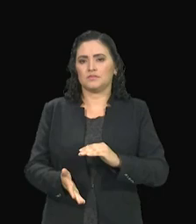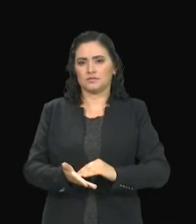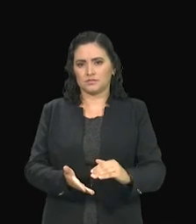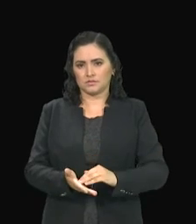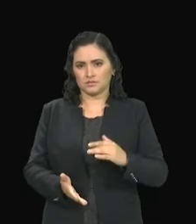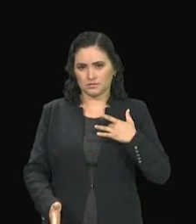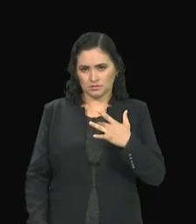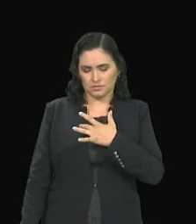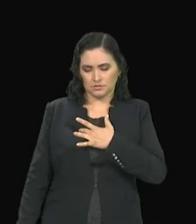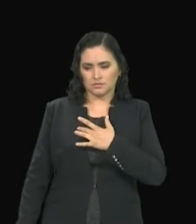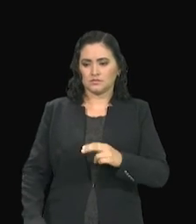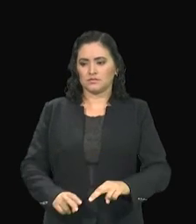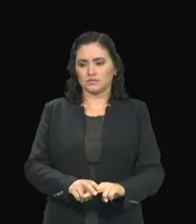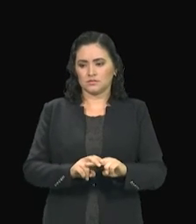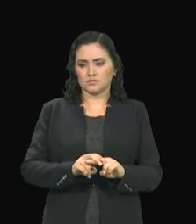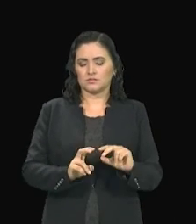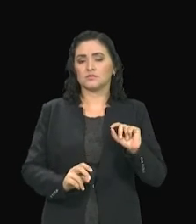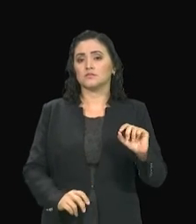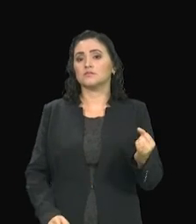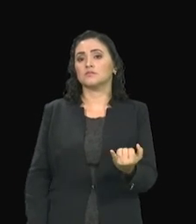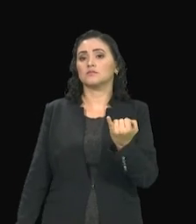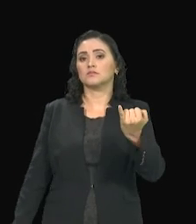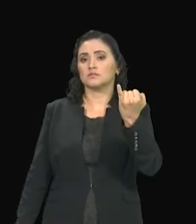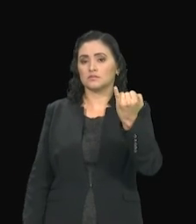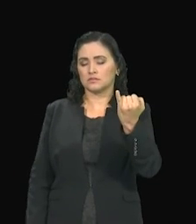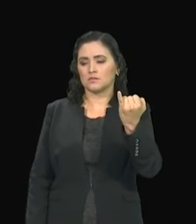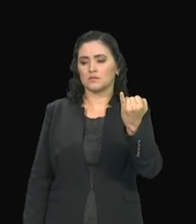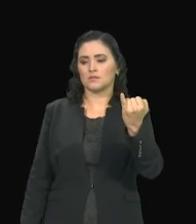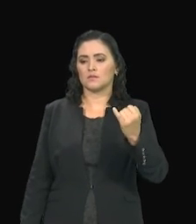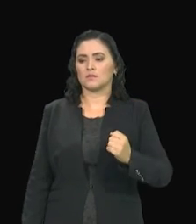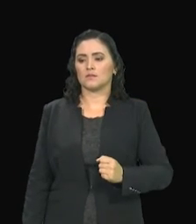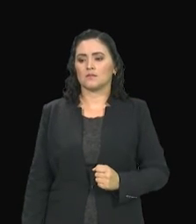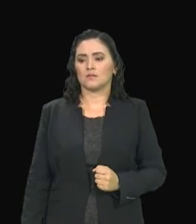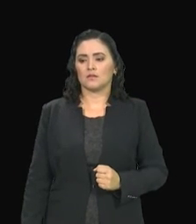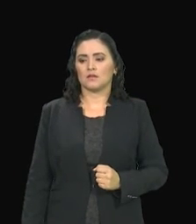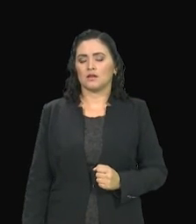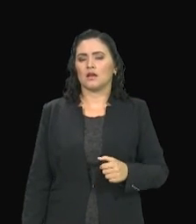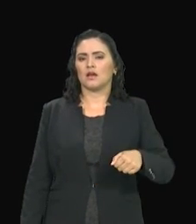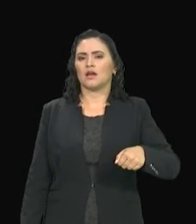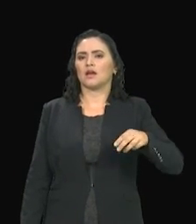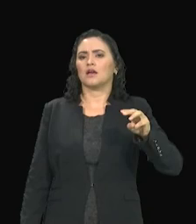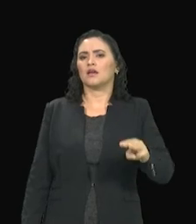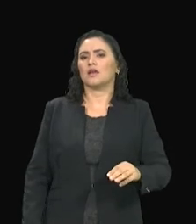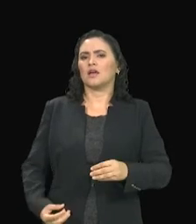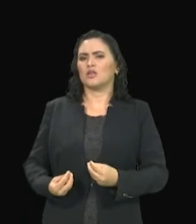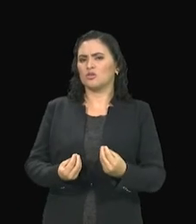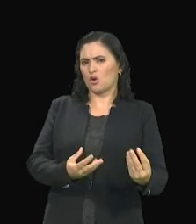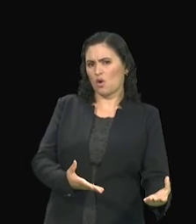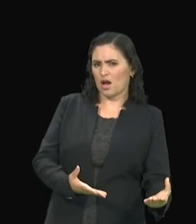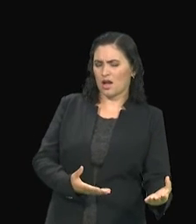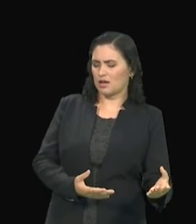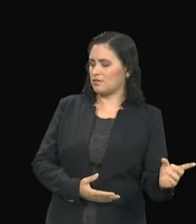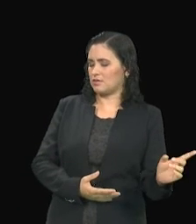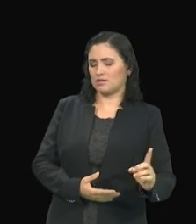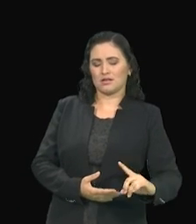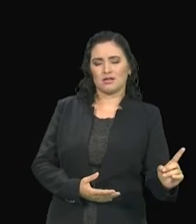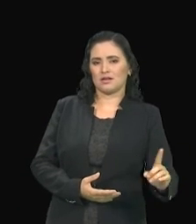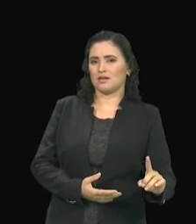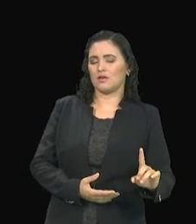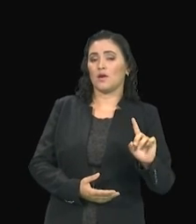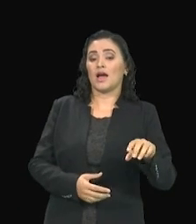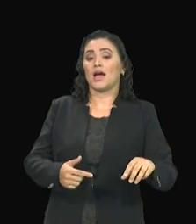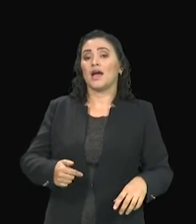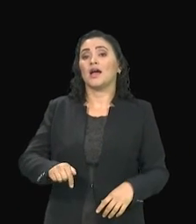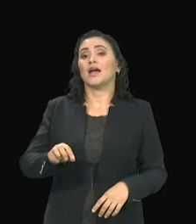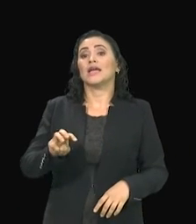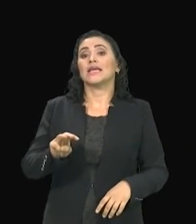Portanto, o que importa não é quem vai ser o doador, o que importa é quem será beneficiado. E assim